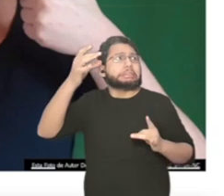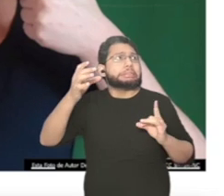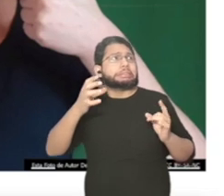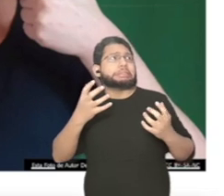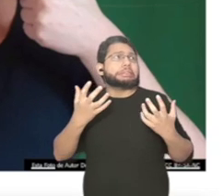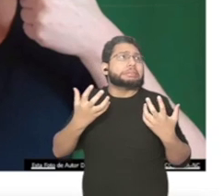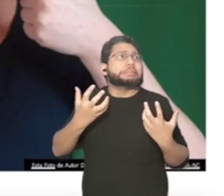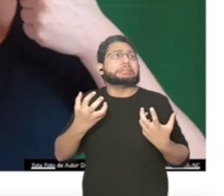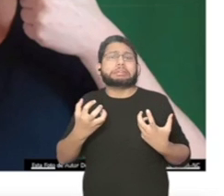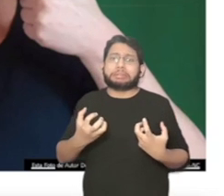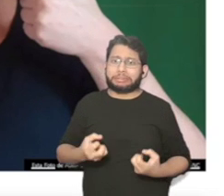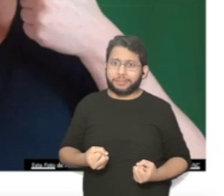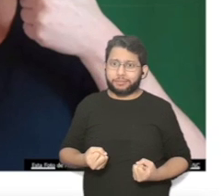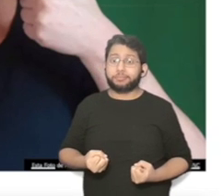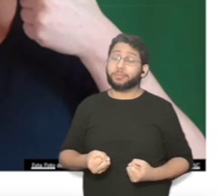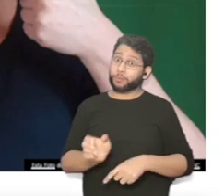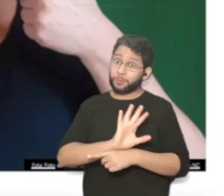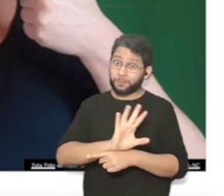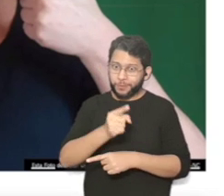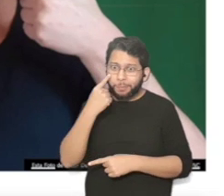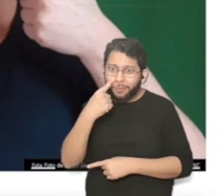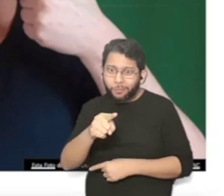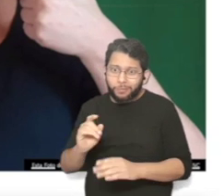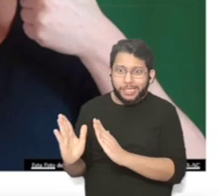todas as representações que são